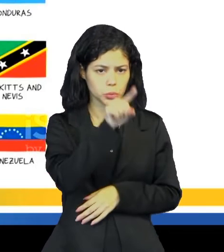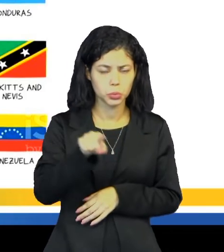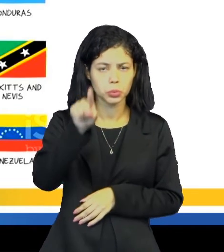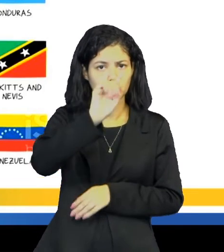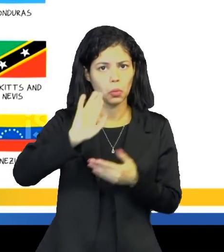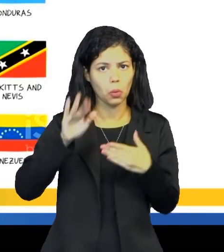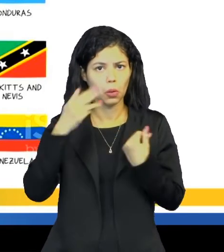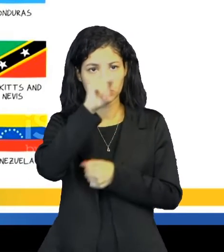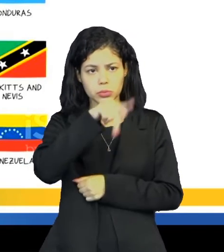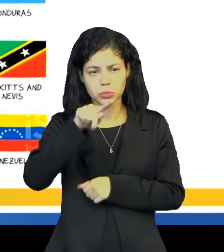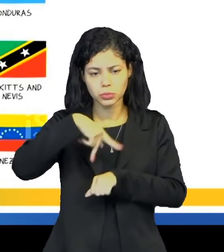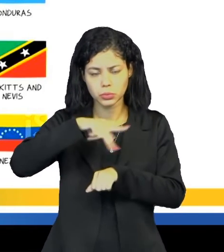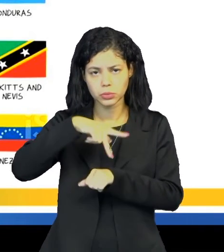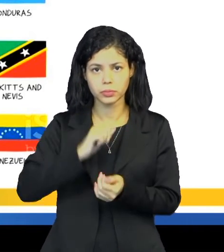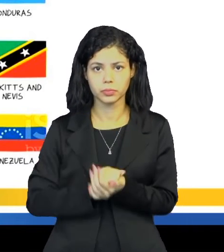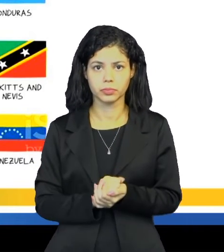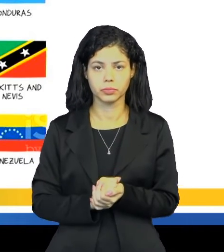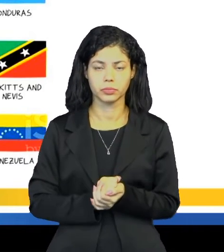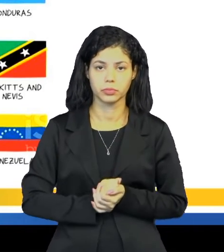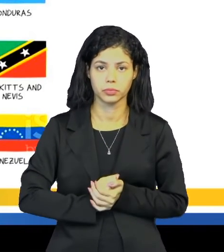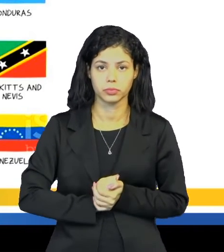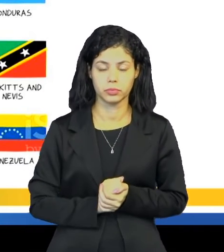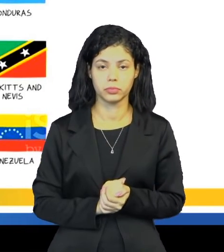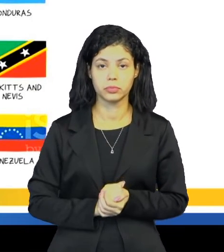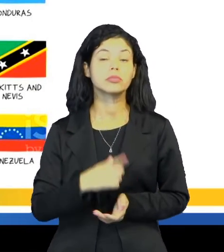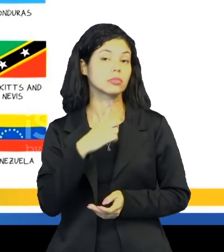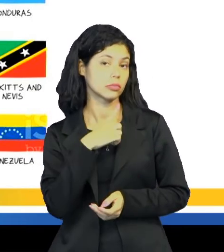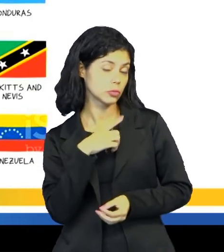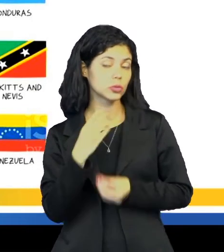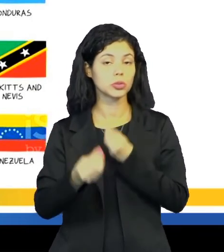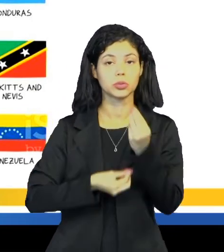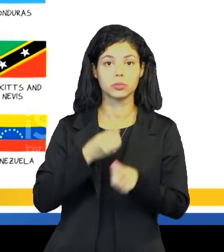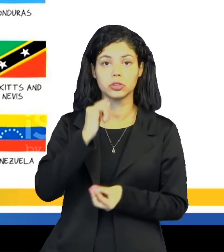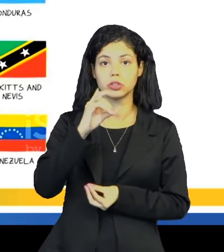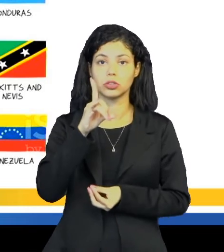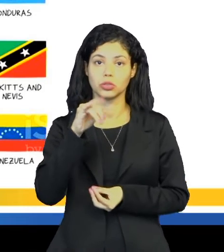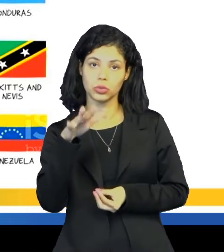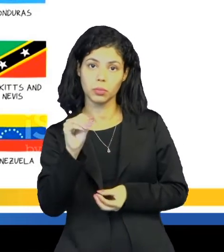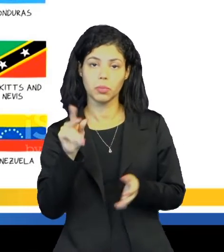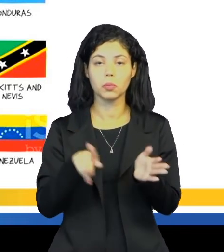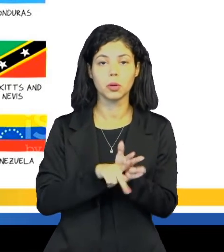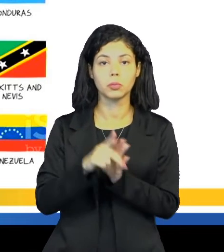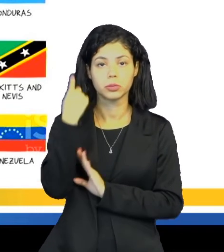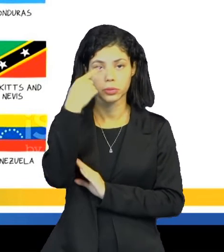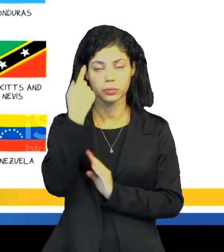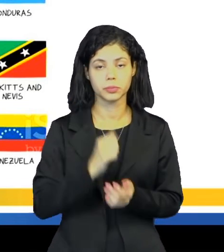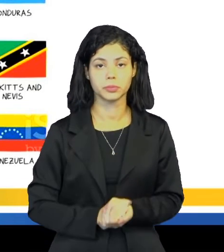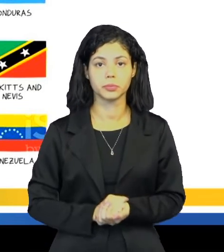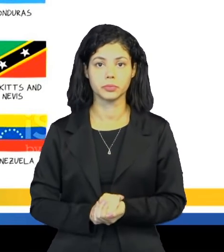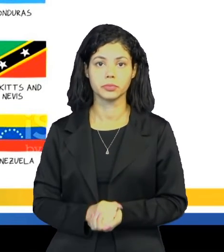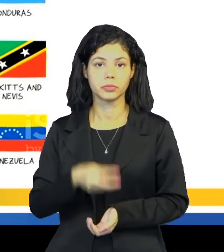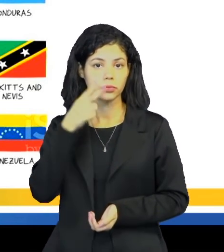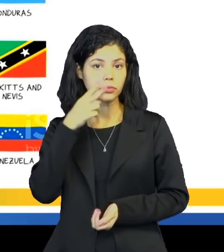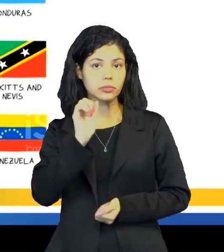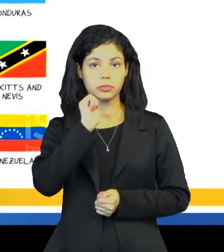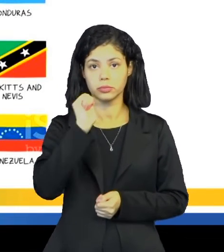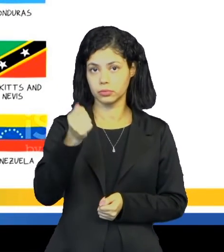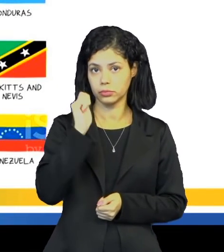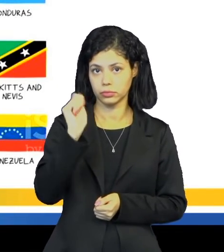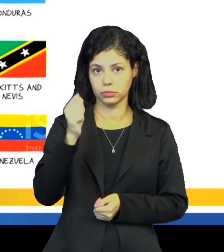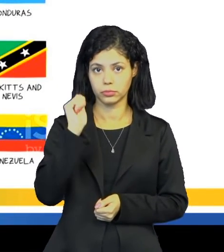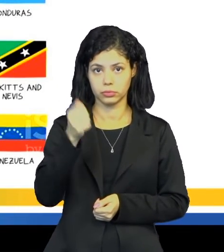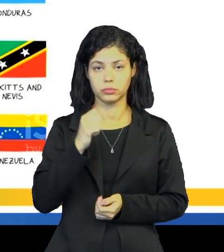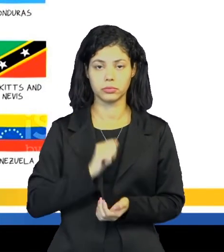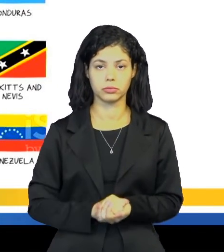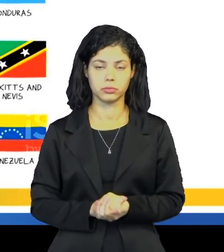aí os países hispanohablantes. O que é hispanohablantes? Que tem como idioma oficial a língua espanhola, né? Então, a Argentina ali